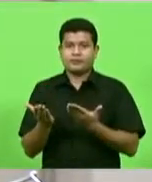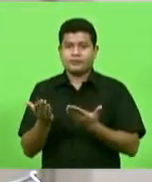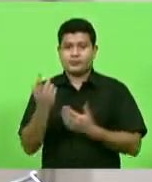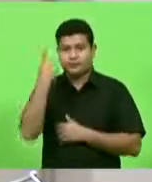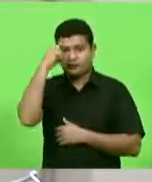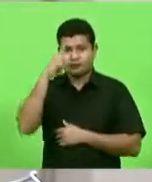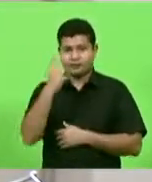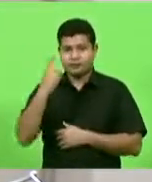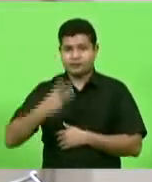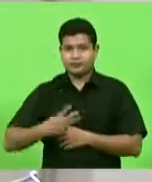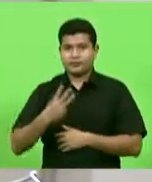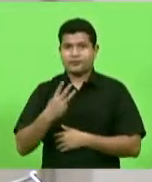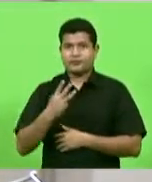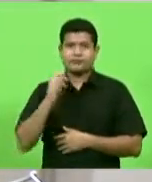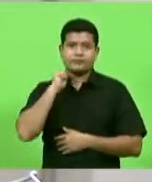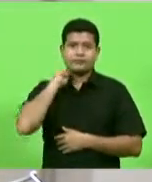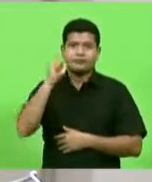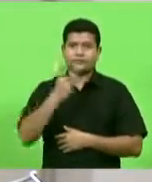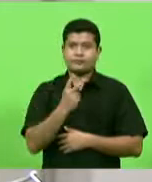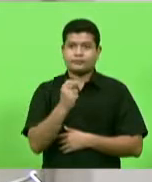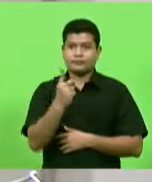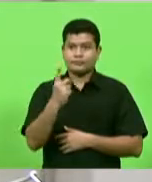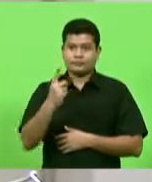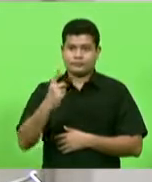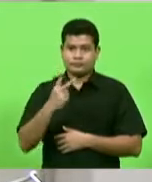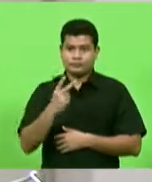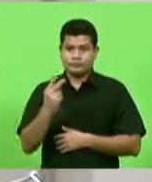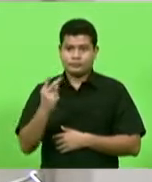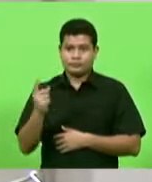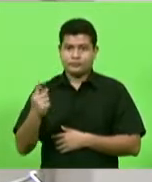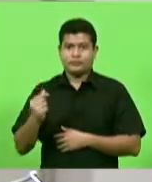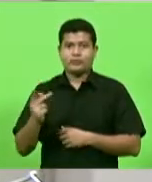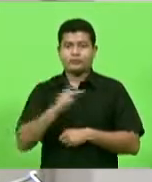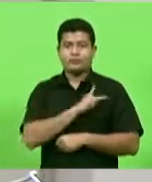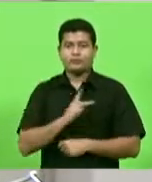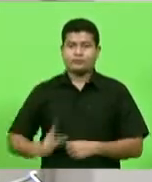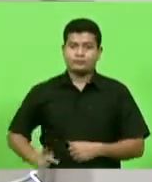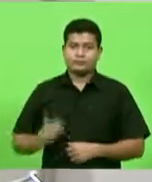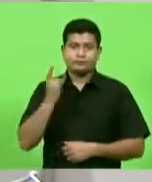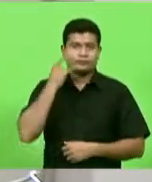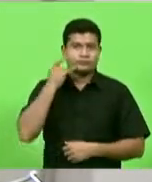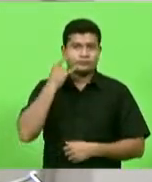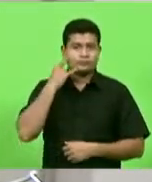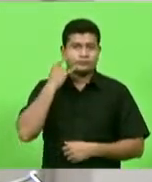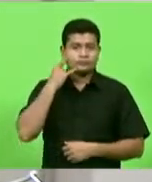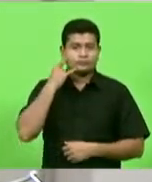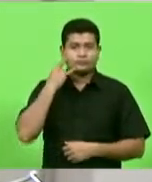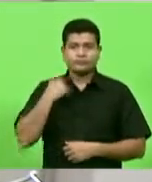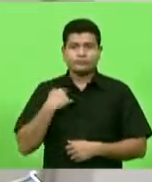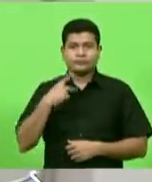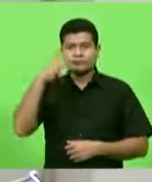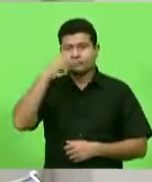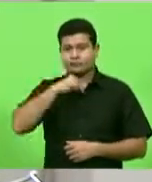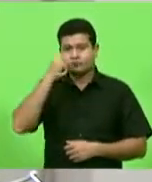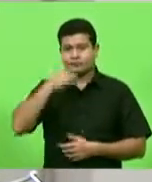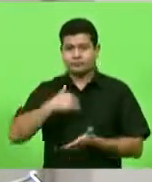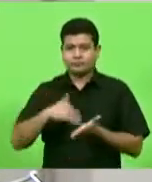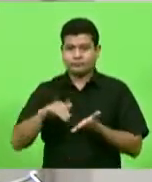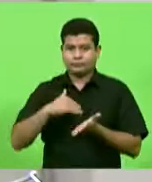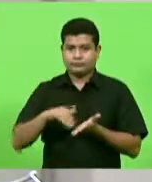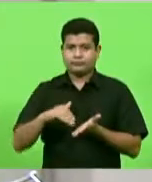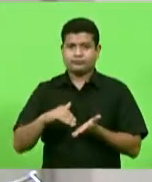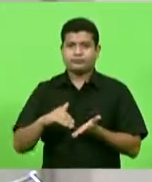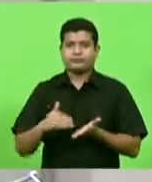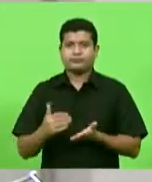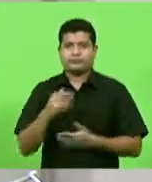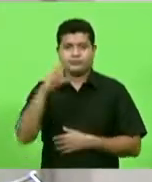em 13 de abril de 2021. Presidência, deputado Mauro de Nadal, Nilson Berlanda, Kennedy Nunes, secretaria, deputado